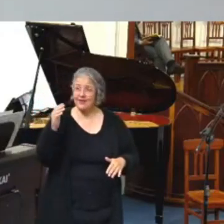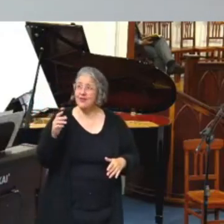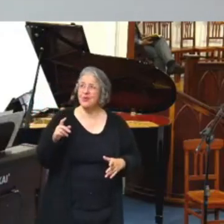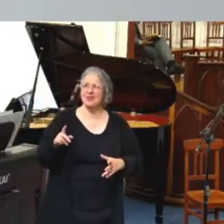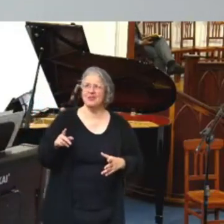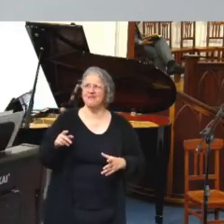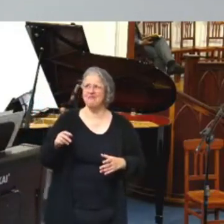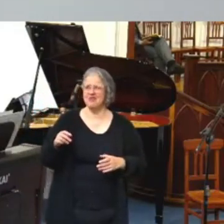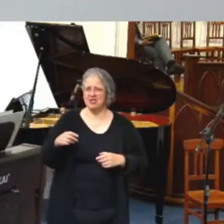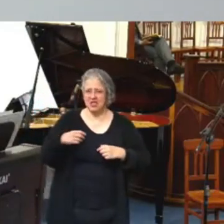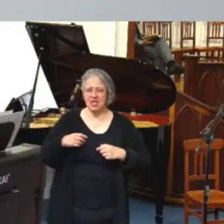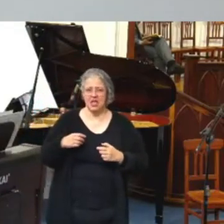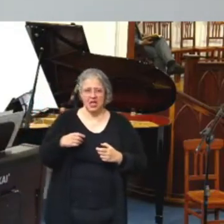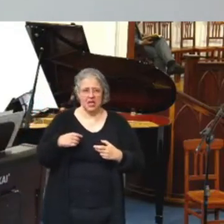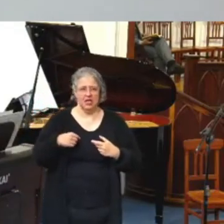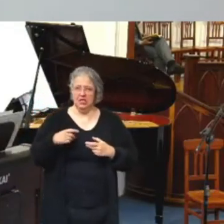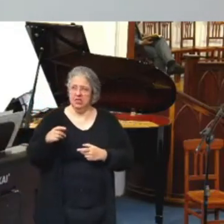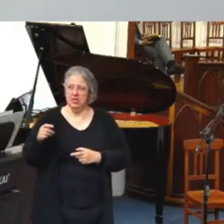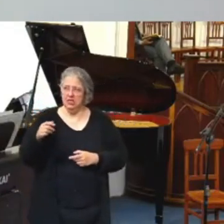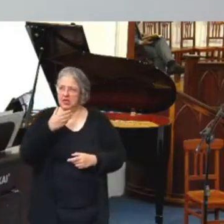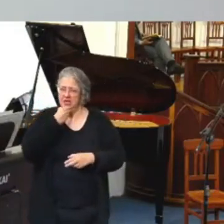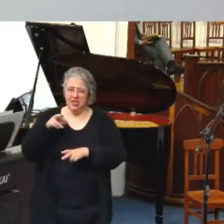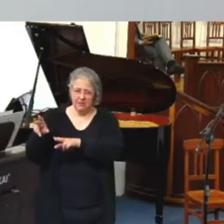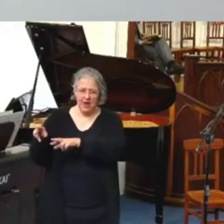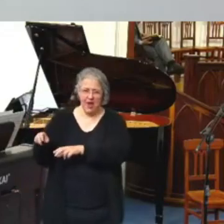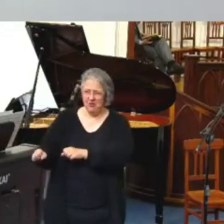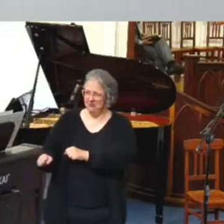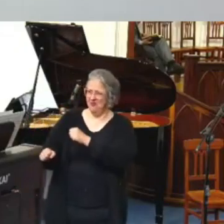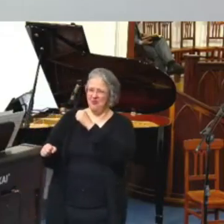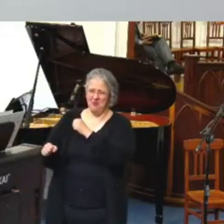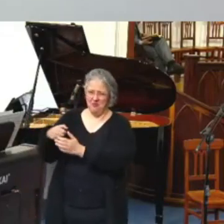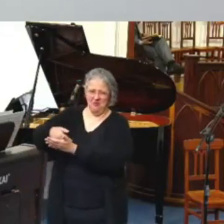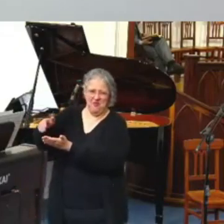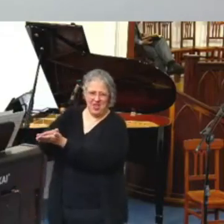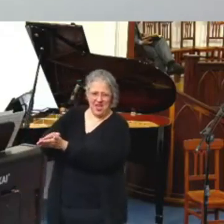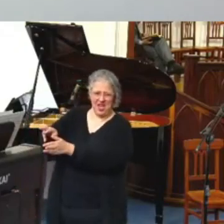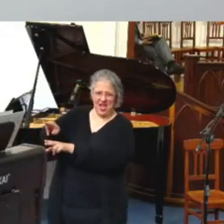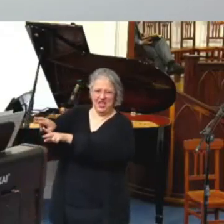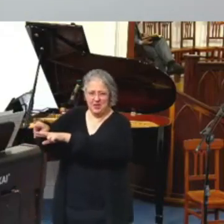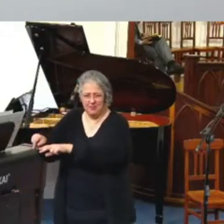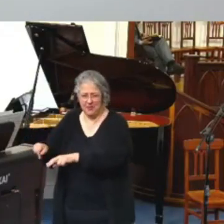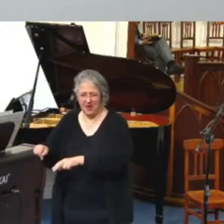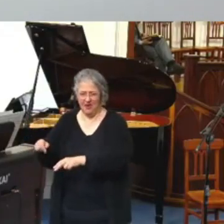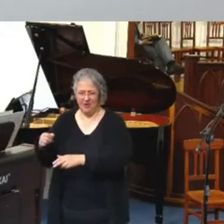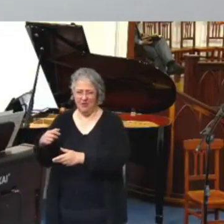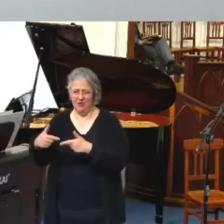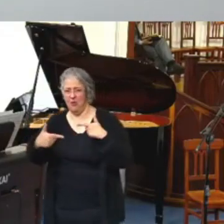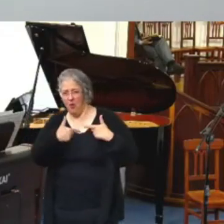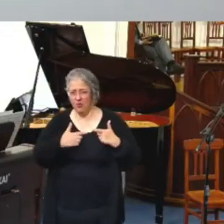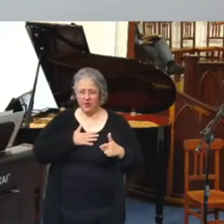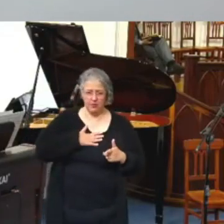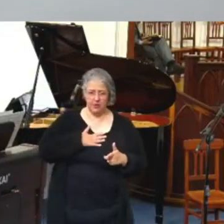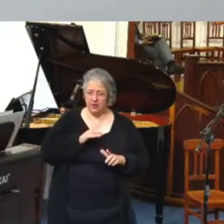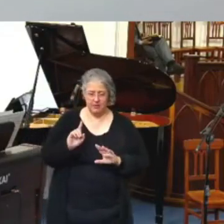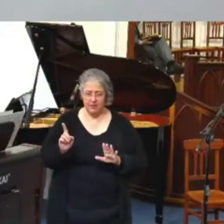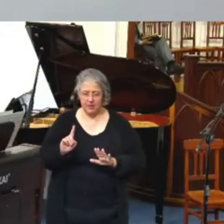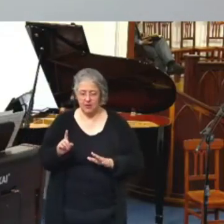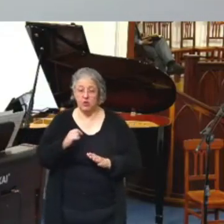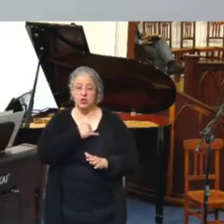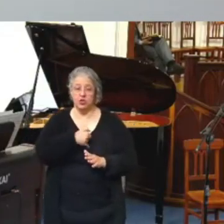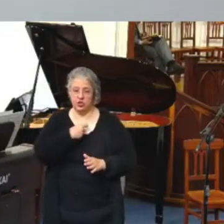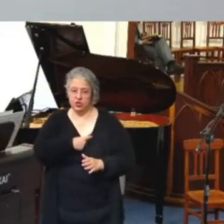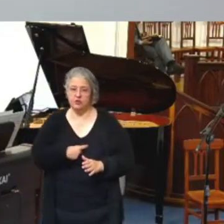que o Todo-Poderoso fez comigo. Ou seja, Noemi estava dizendo que